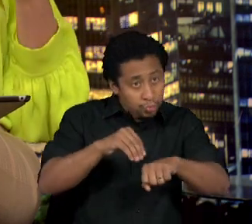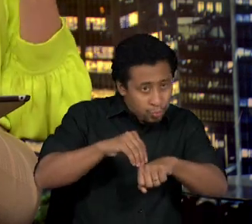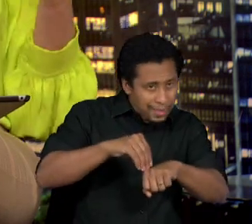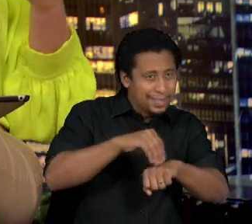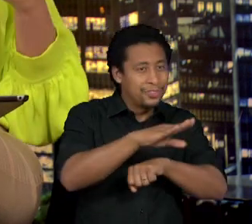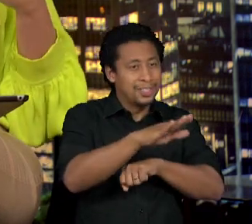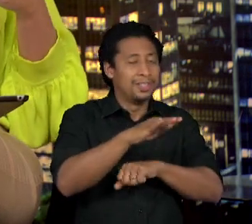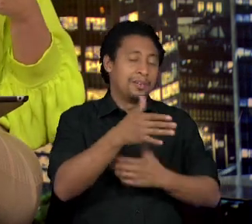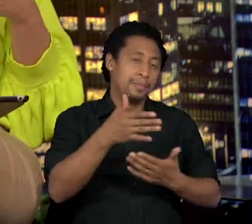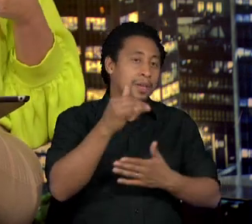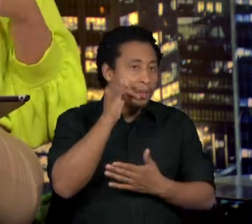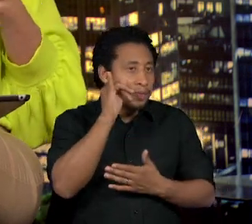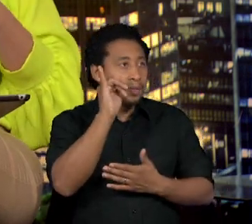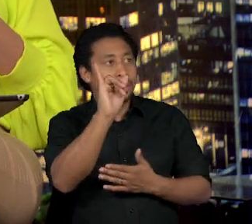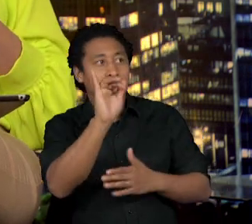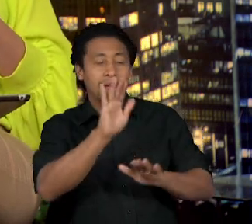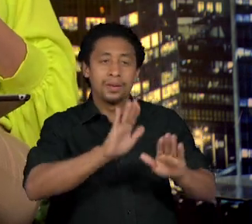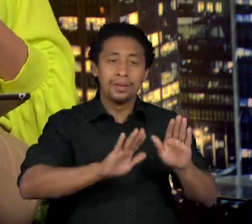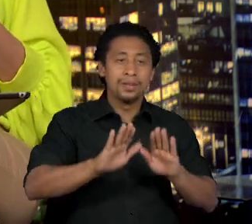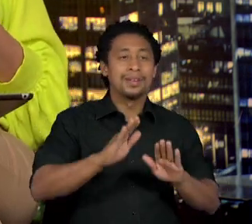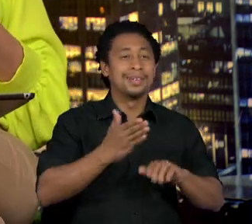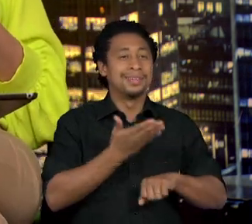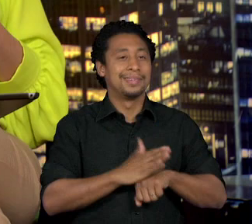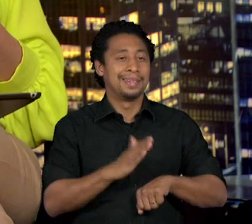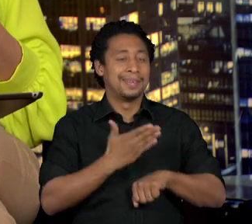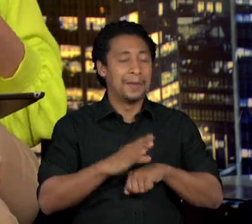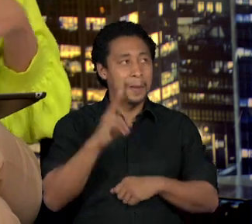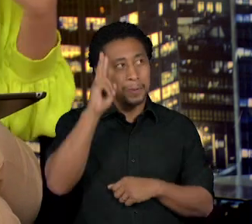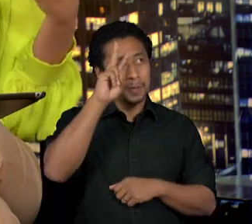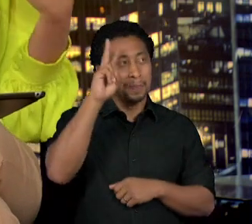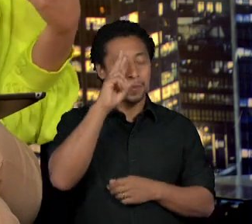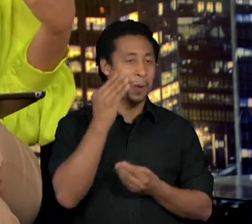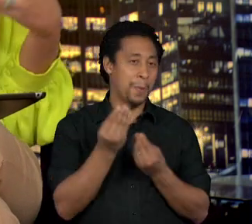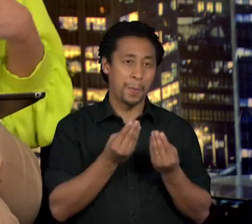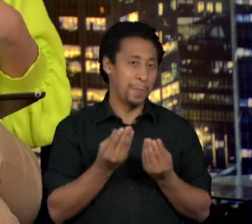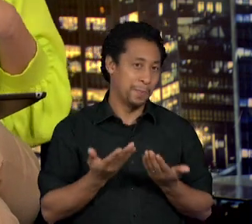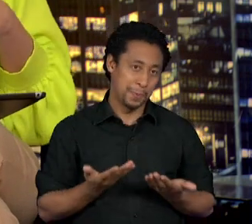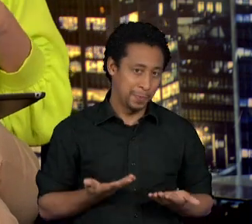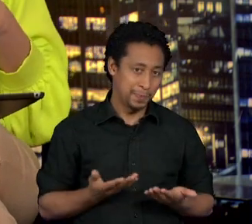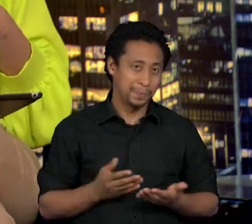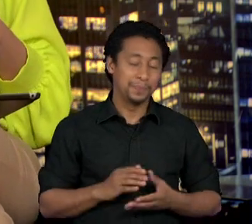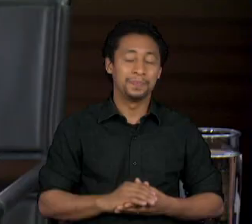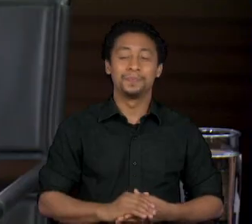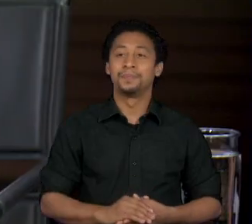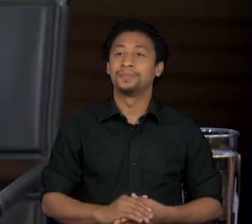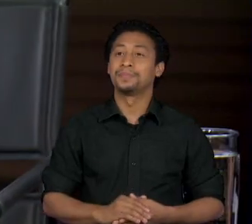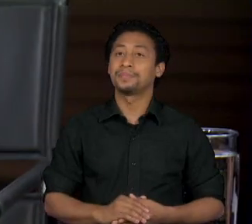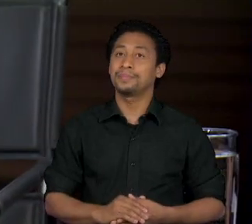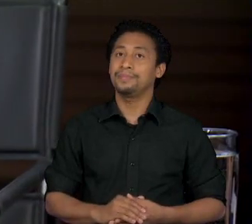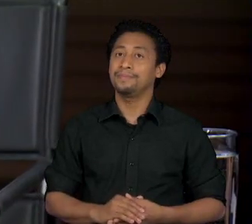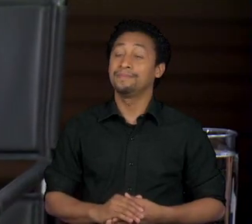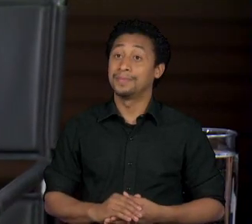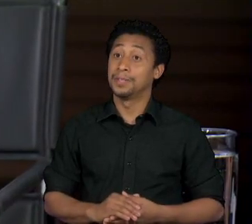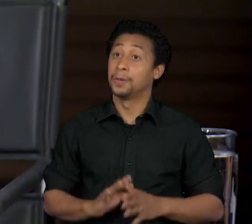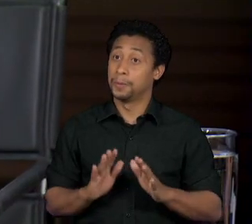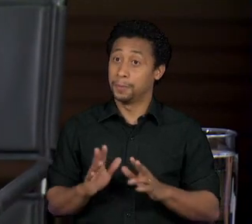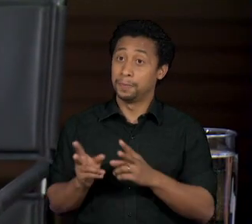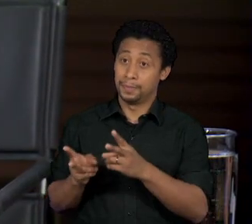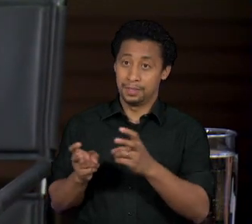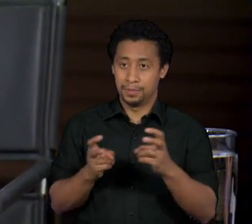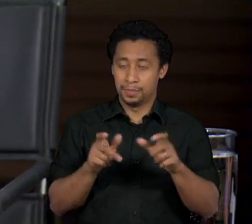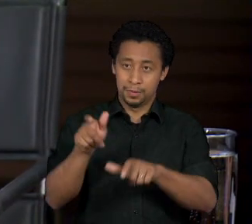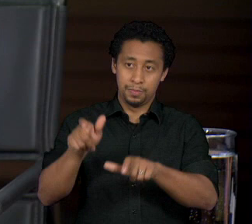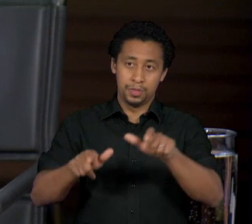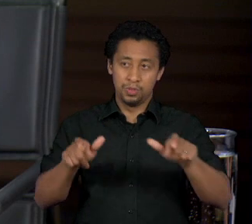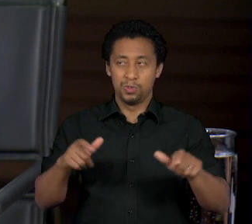da prevenção e de ajudar a treinar a nossa memória. O que as pessoas, o que está nas nossas mãos? Na realidade, eu vejo que comumente as pessoas acham